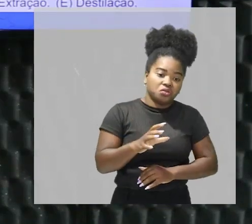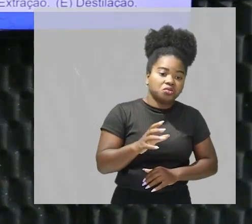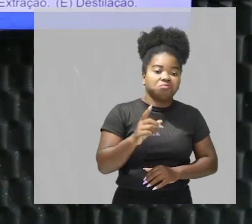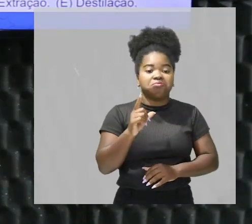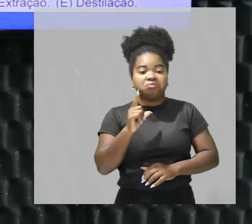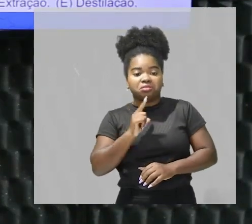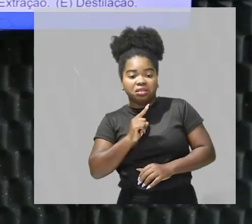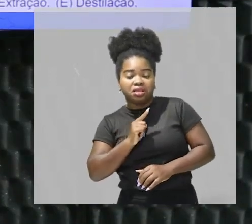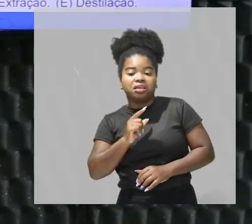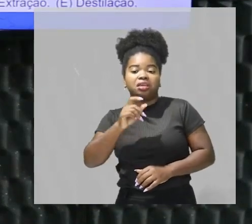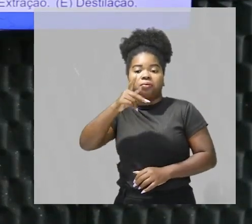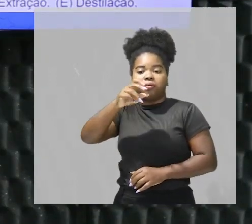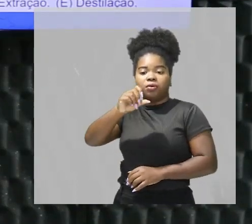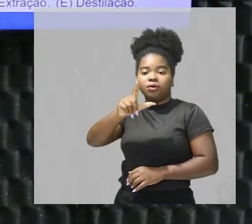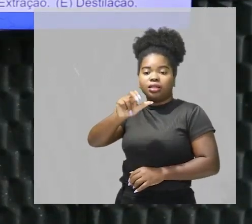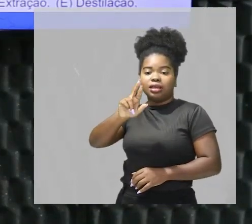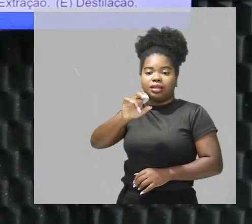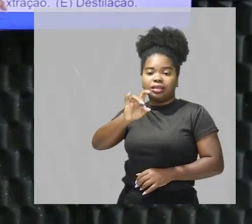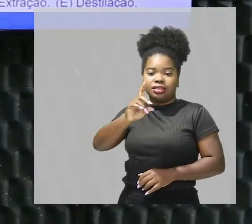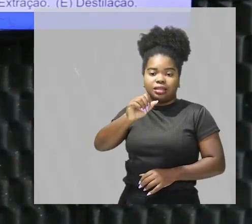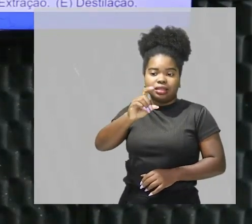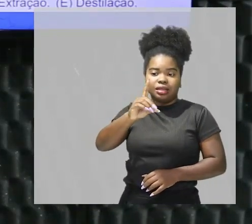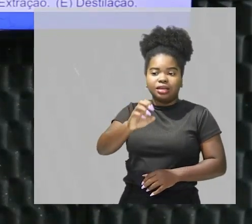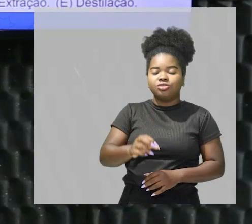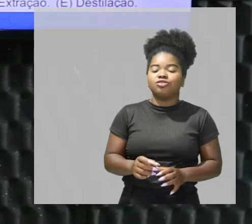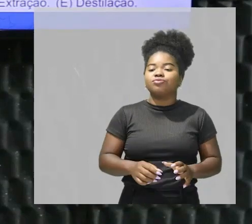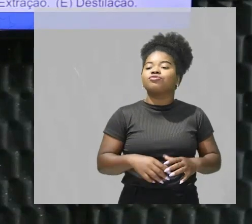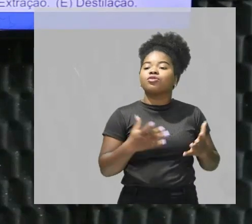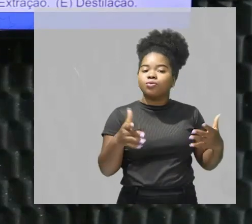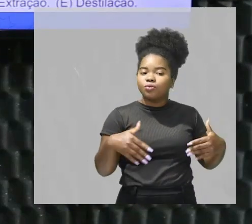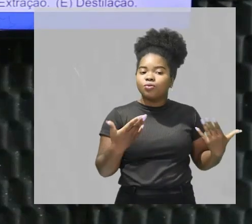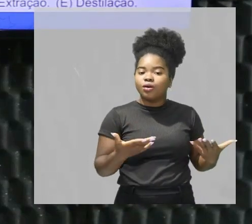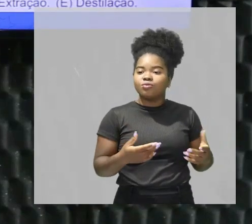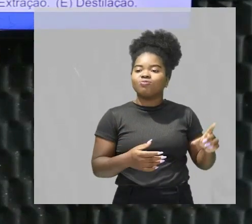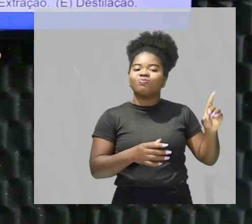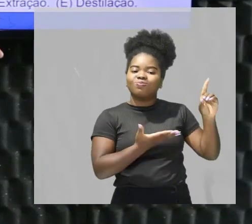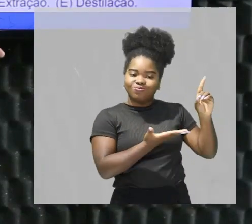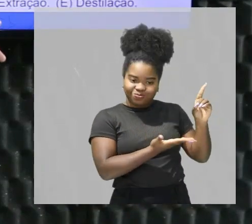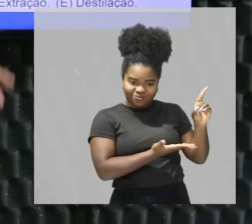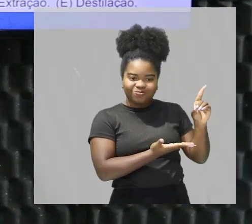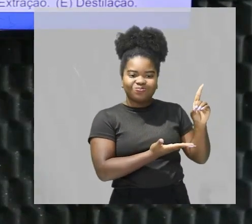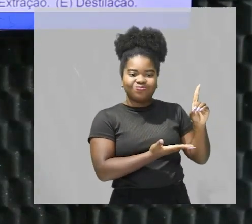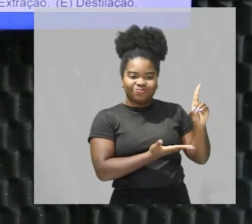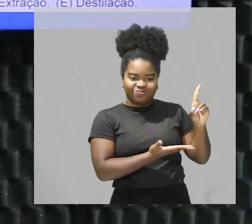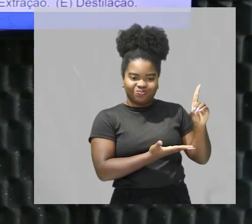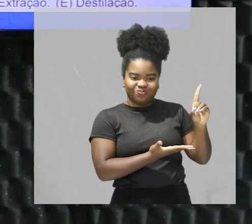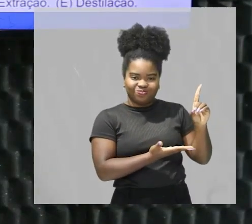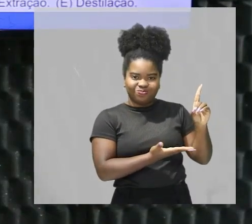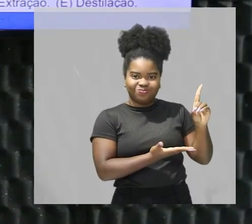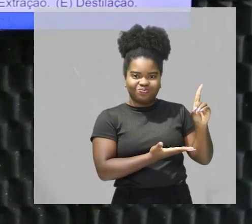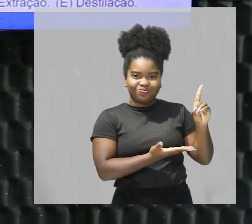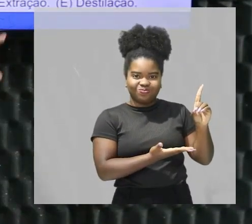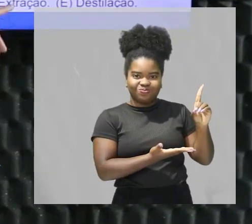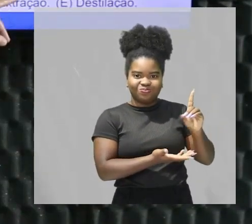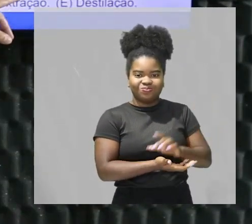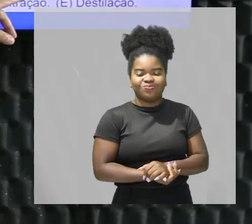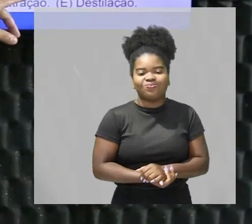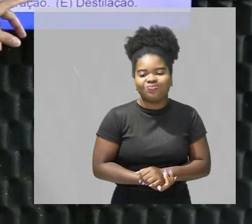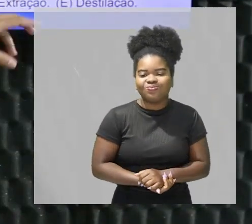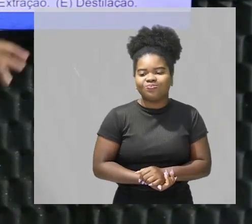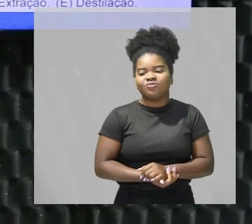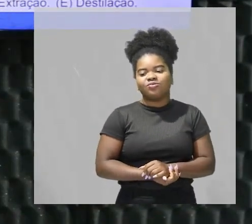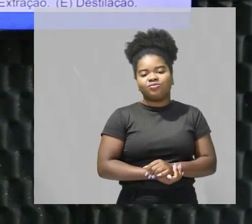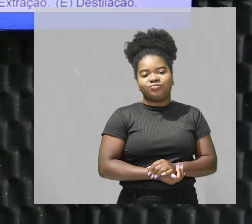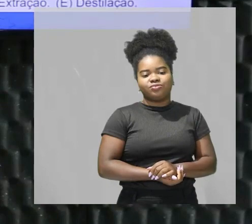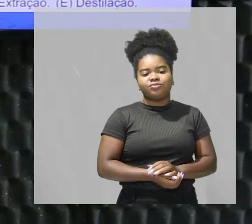função apenas a polaridade, letra D, o processo da extração. Show de bola? Por fim, a